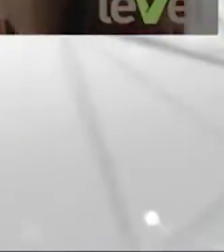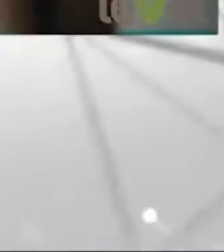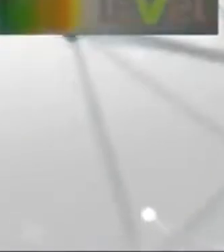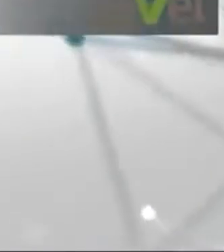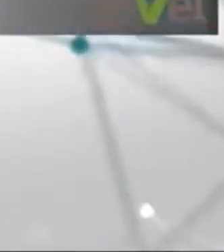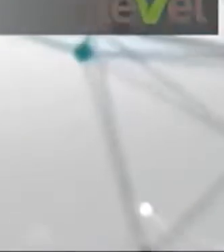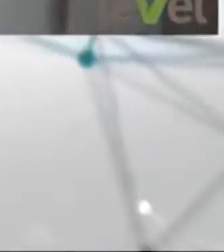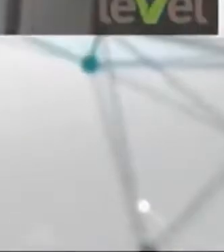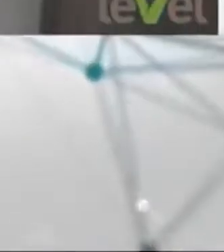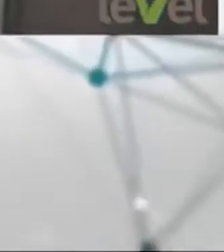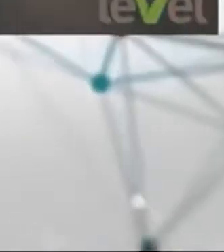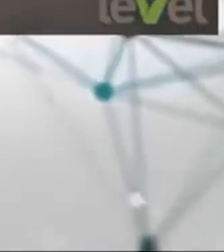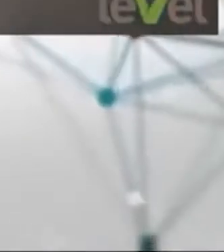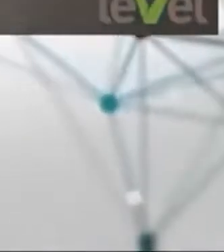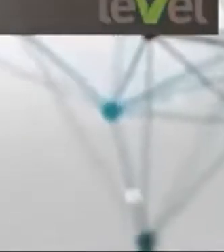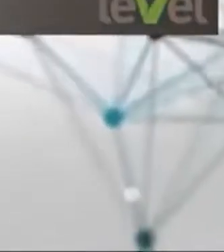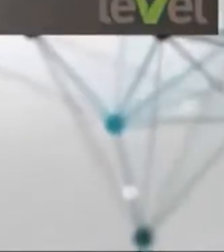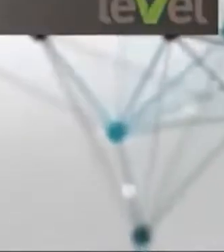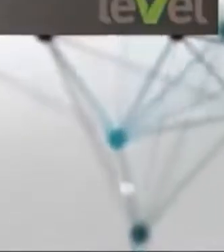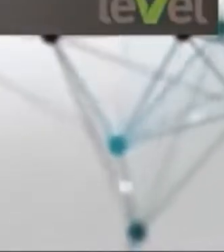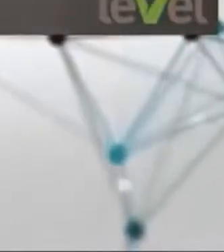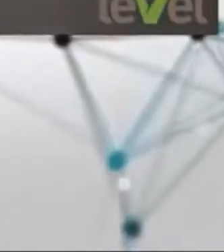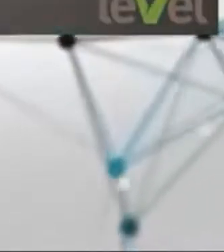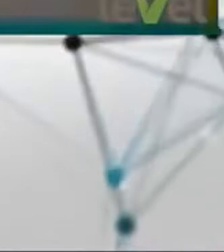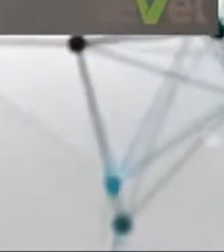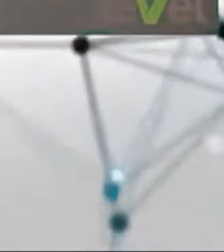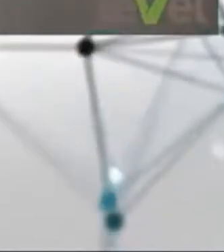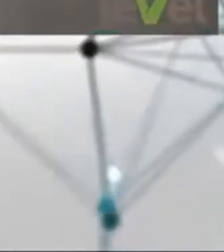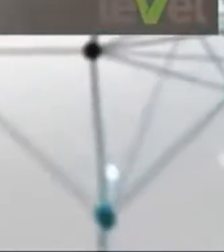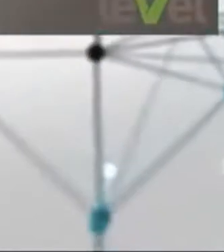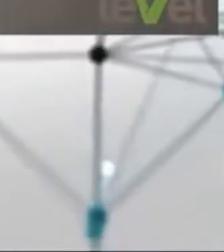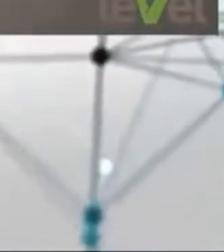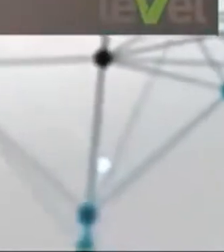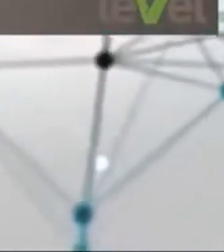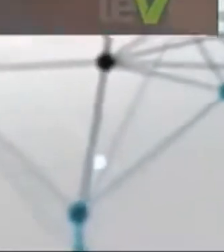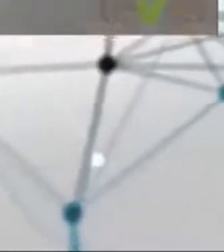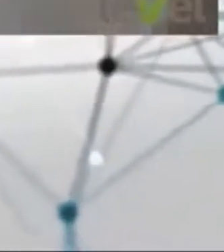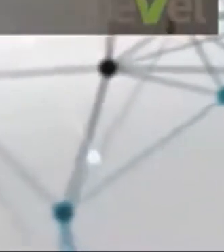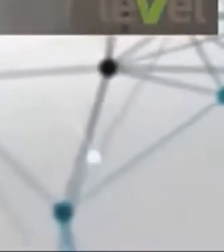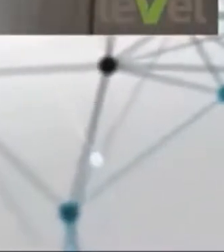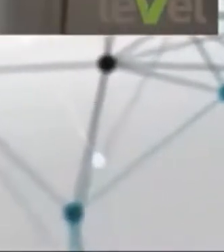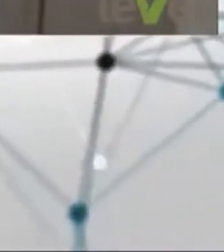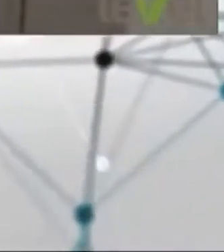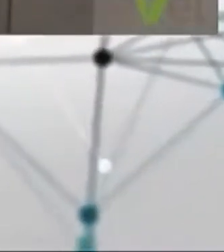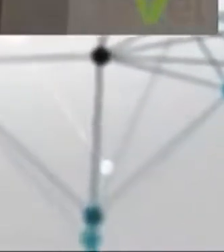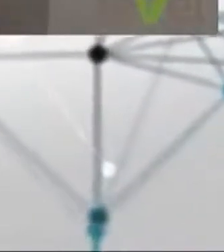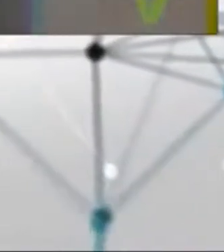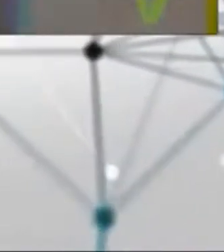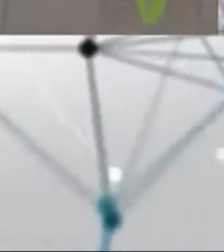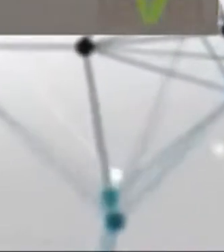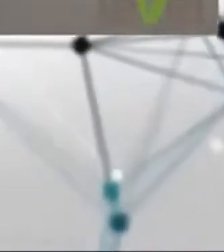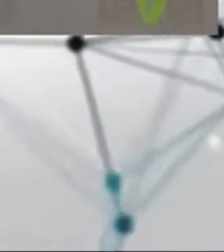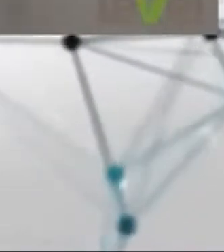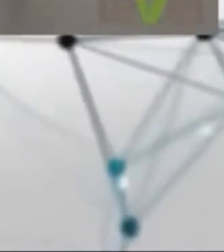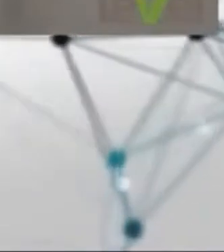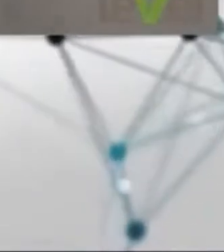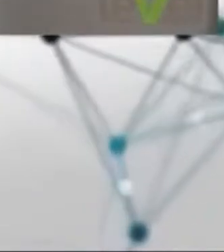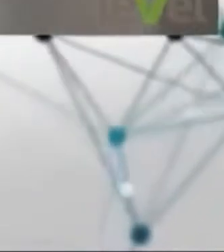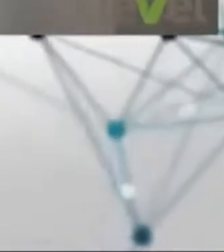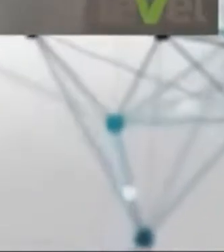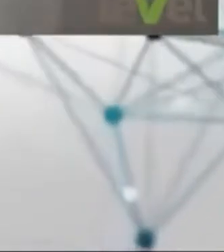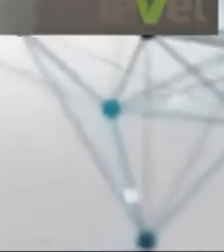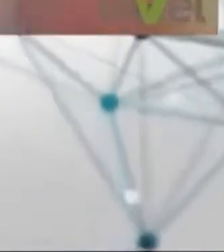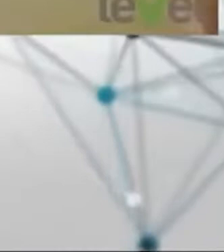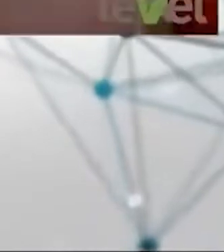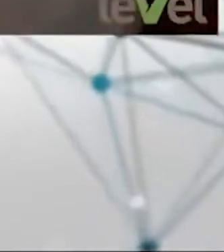tecnologia é altamente especializado na transformação digital dos processos de supply chain. Você prioriza o seu negócio e nós